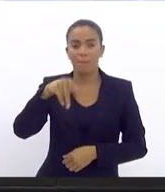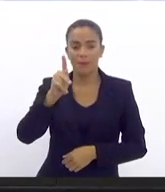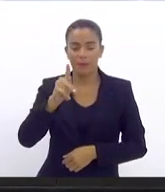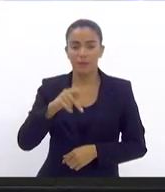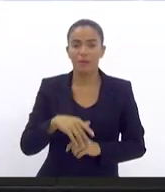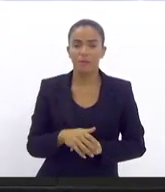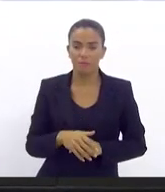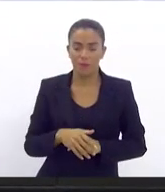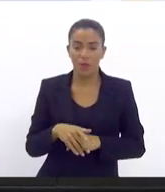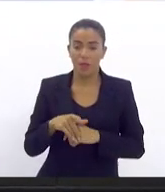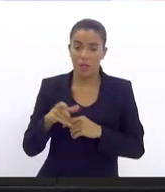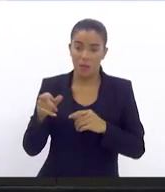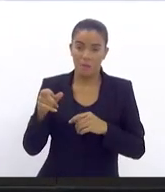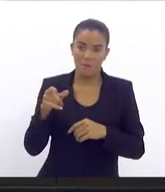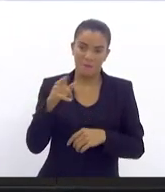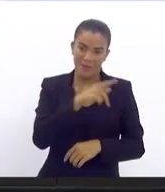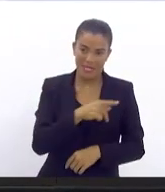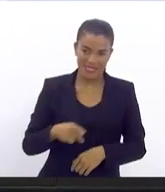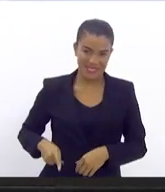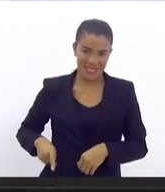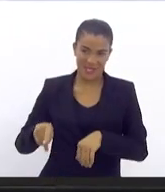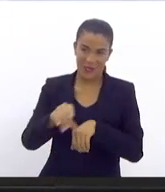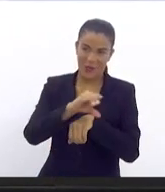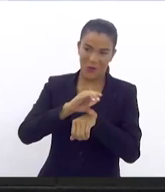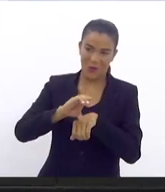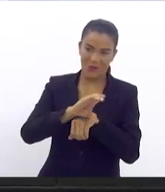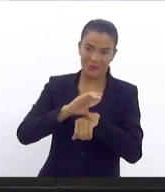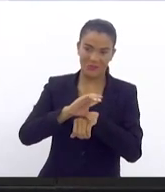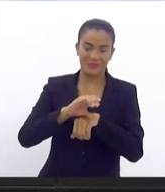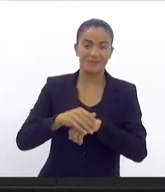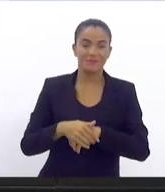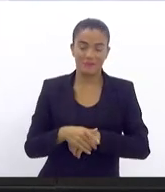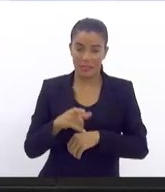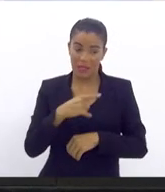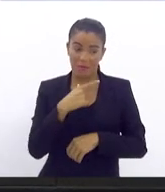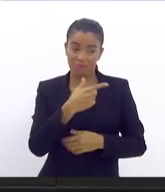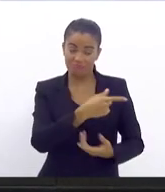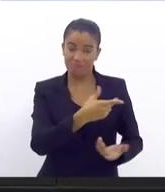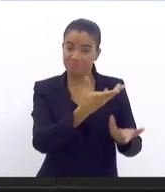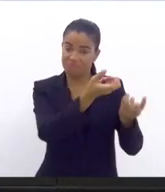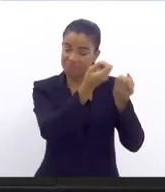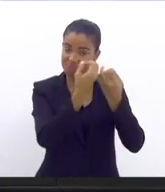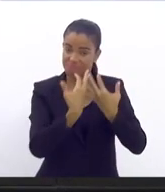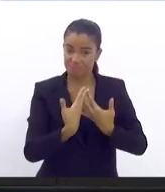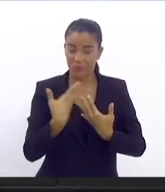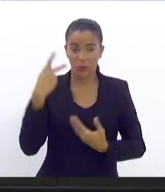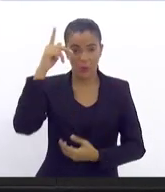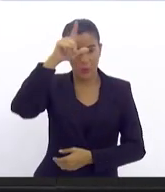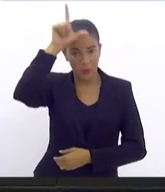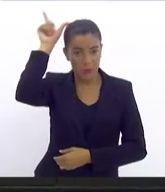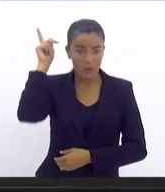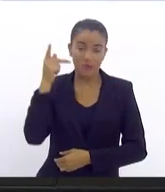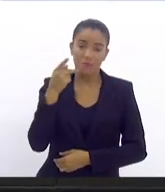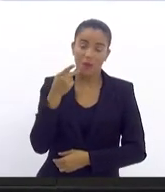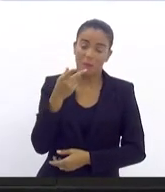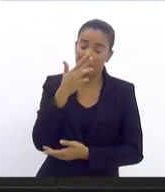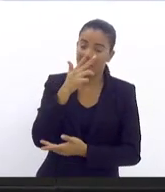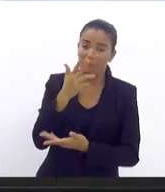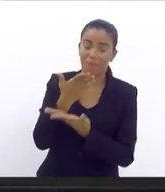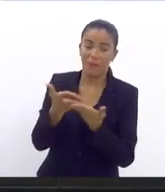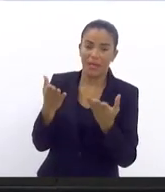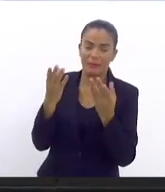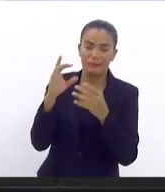presidente constitucionalista. Bom, acatada essa questão do Luiz Paulo, a minha que eu vou falar agora perde o sentido. Eu ia dizer